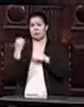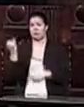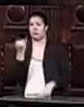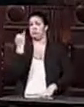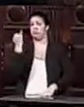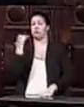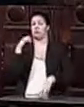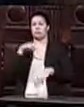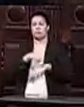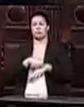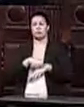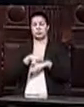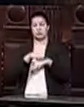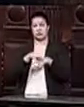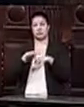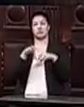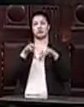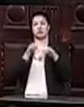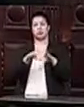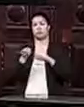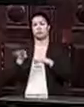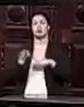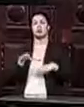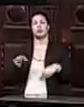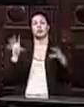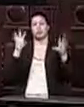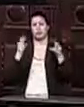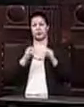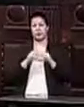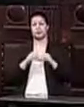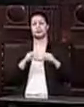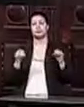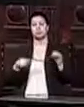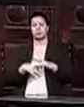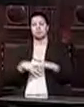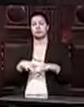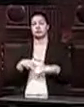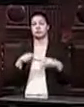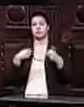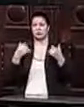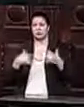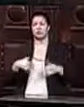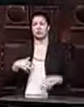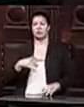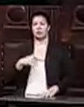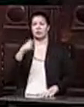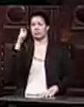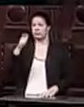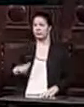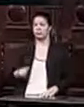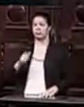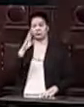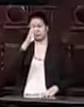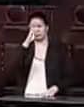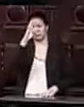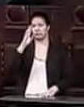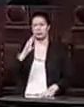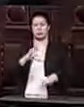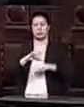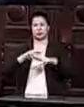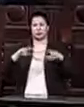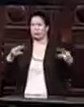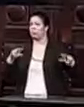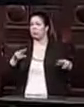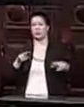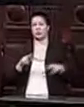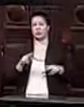Comissão de Educação, concluindo de forma a destacar o lindo protagonismo de várias